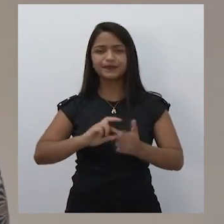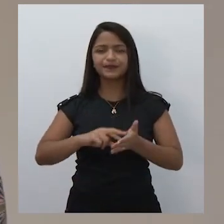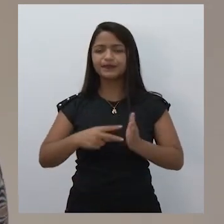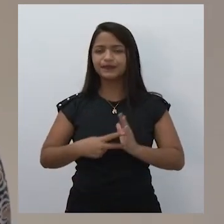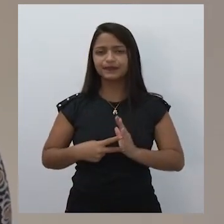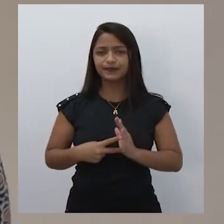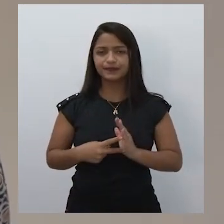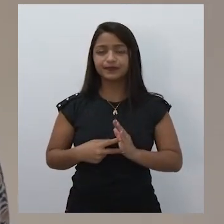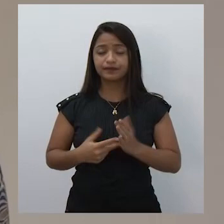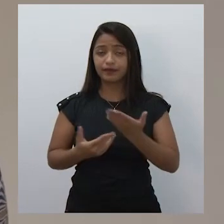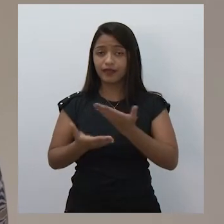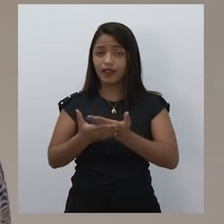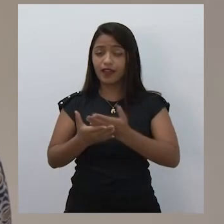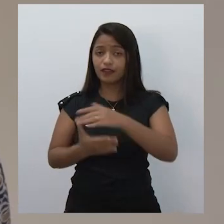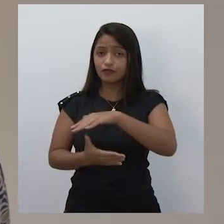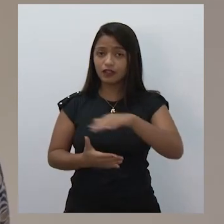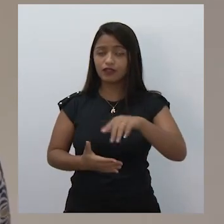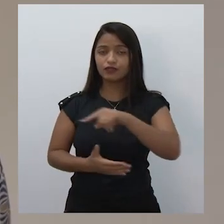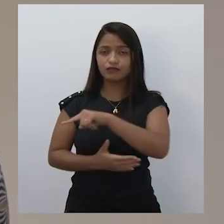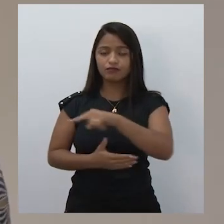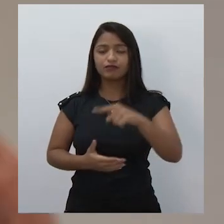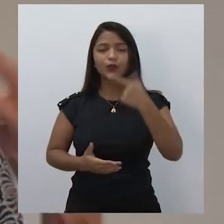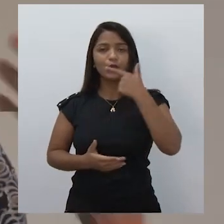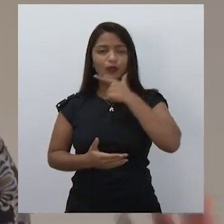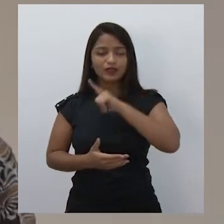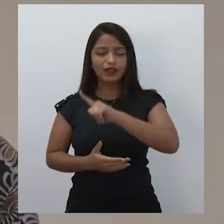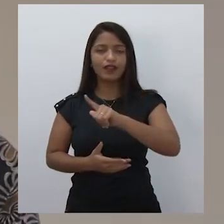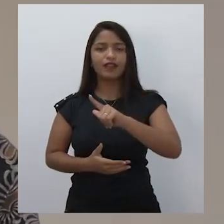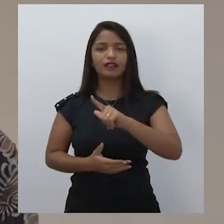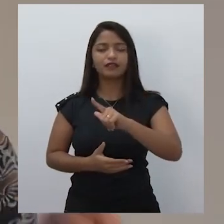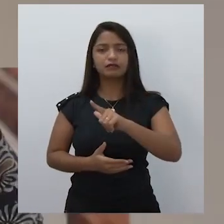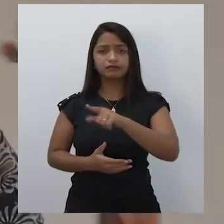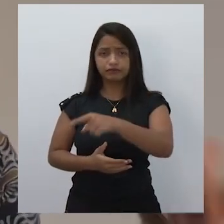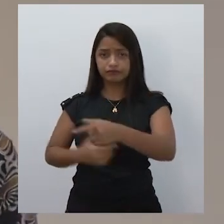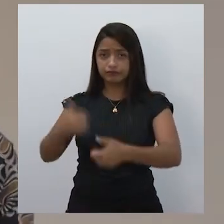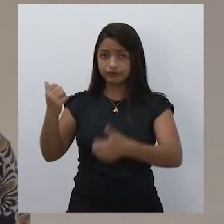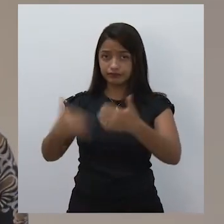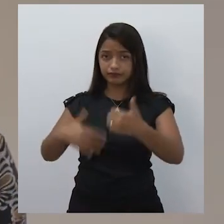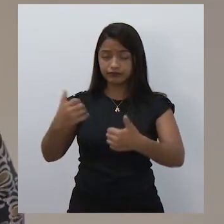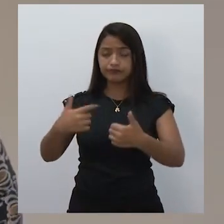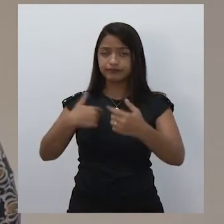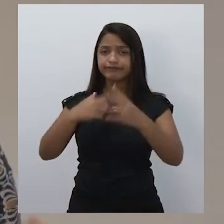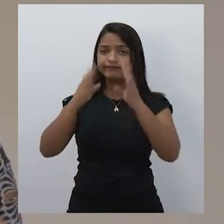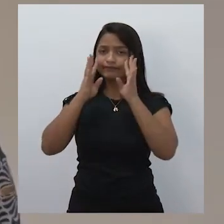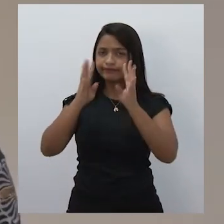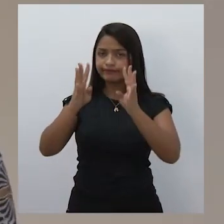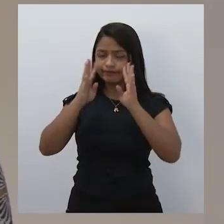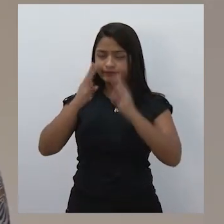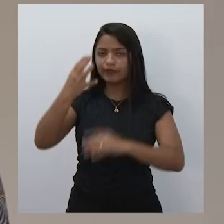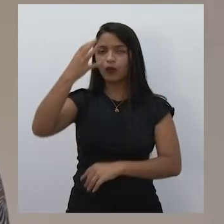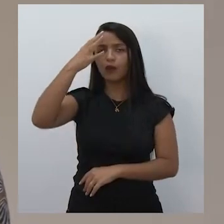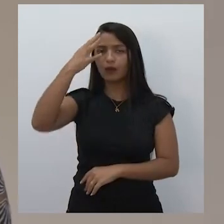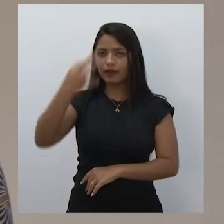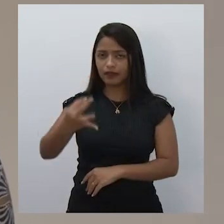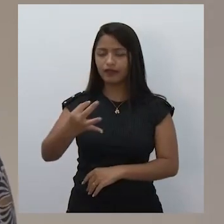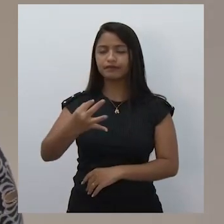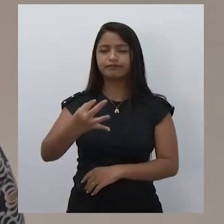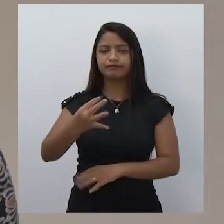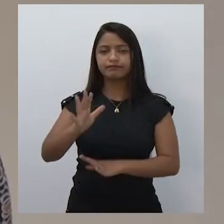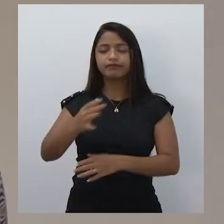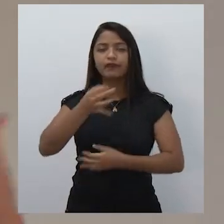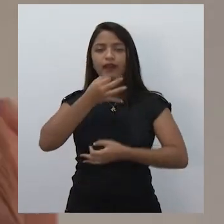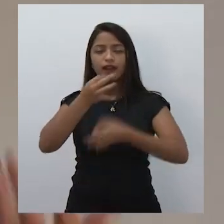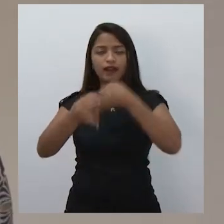esses estudantes sejam capazes de escutar, compreender o que o outro diz, argumentar em